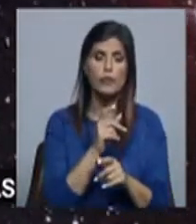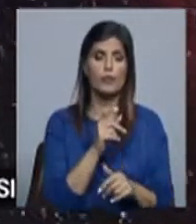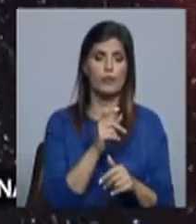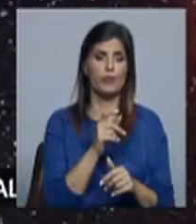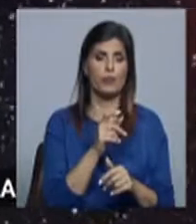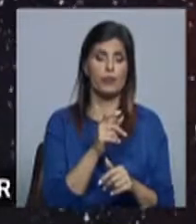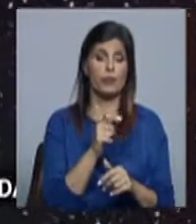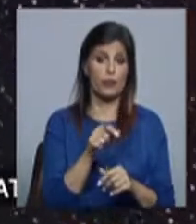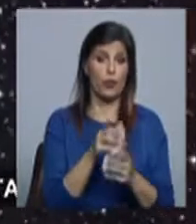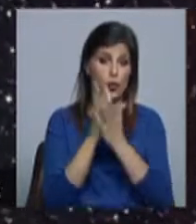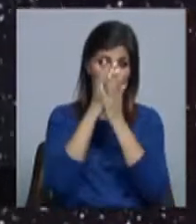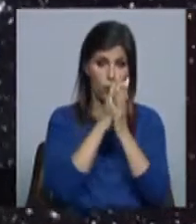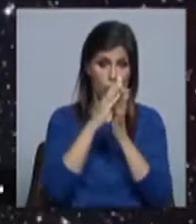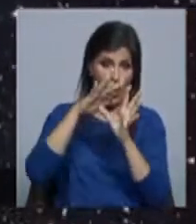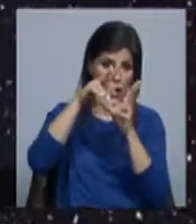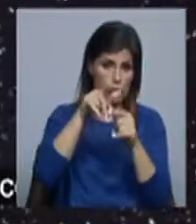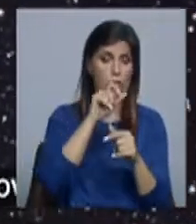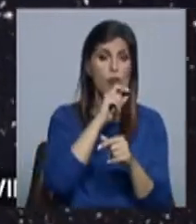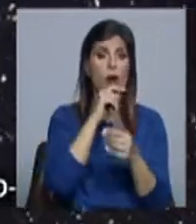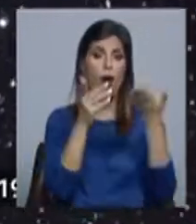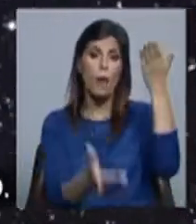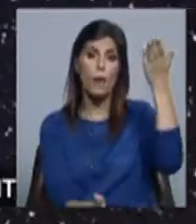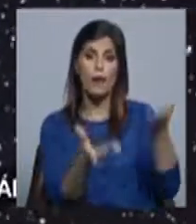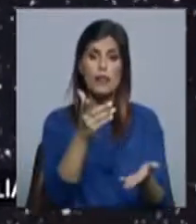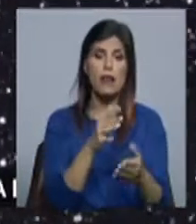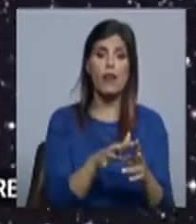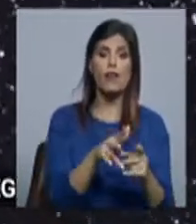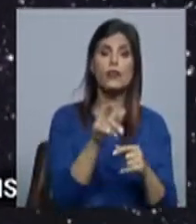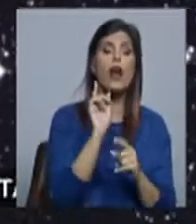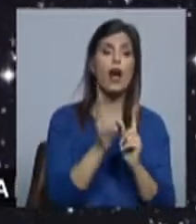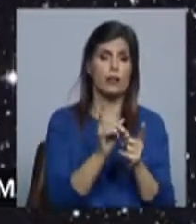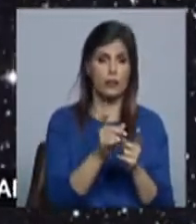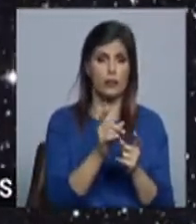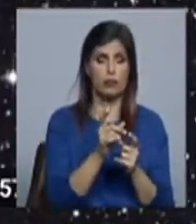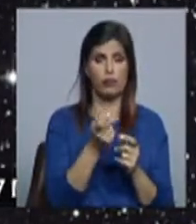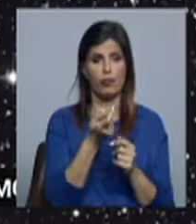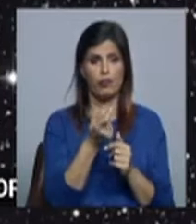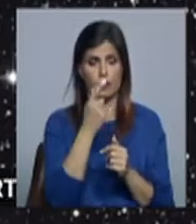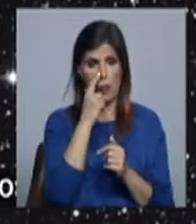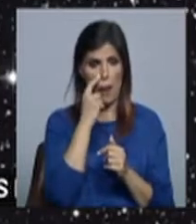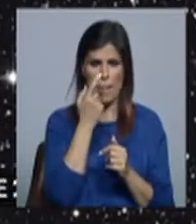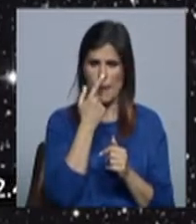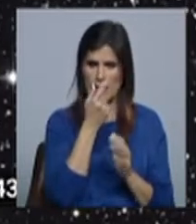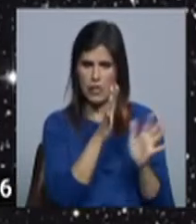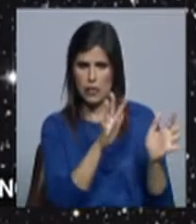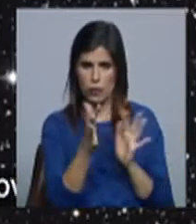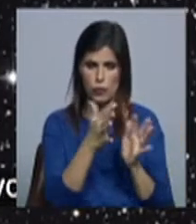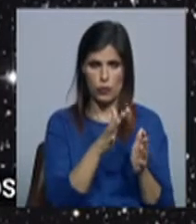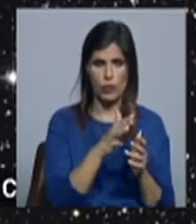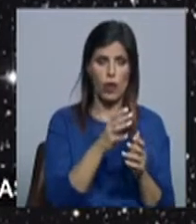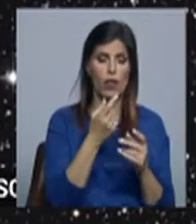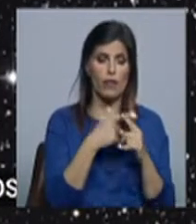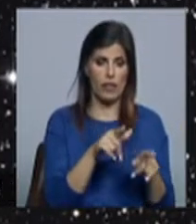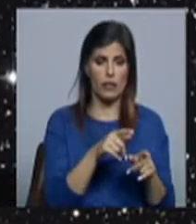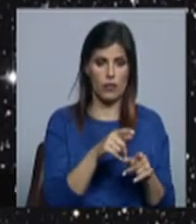fazer aqui uma comparação de estados de evolução ligeiramente semelhantes, ligeiramente diferentes, aliás, entre